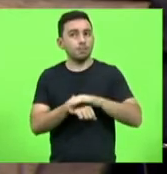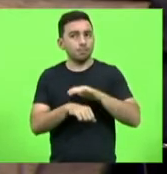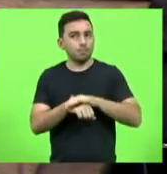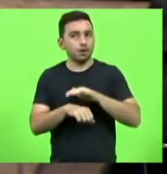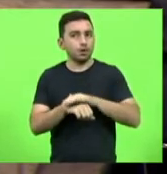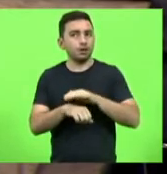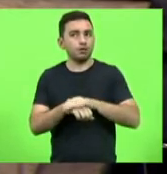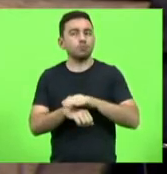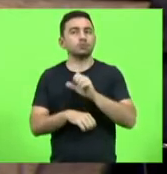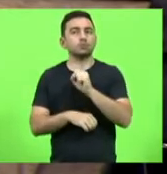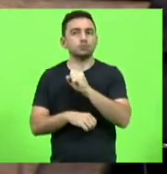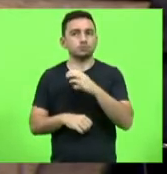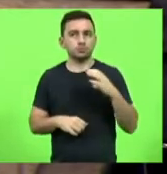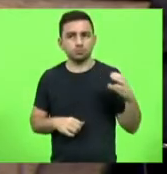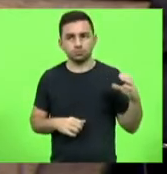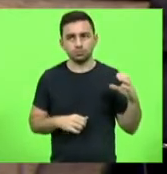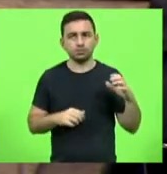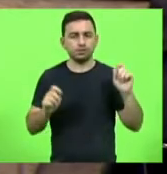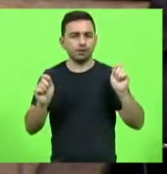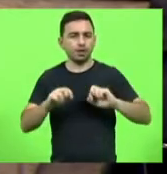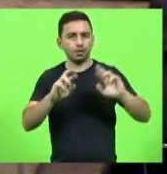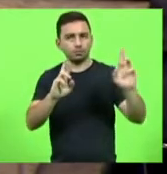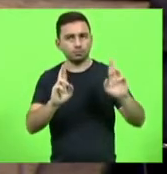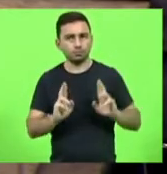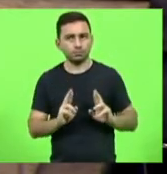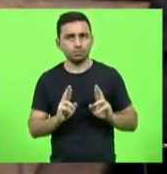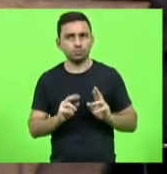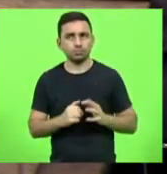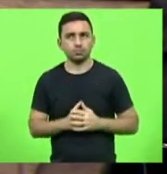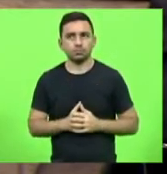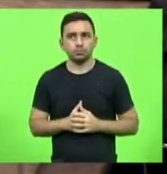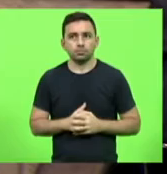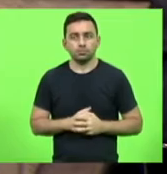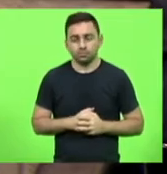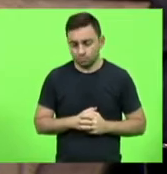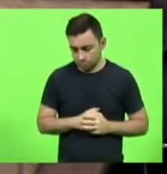catarinenses, nos respeite um pouco mais. Era isso, senhor presidente.